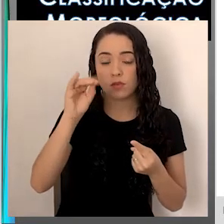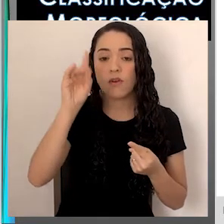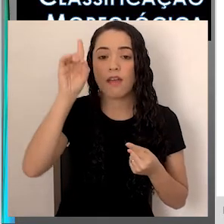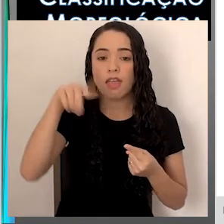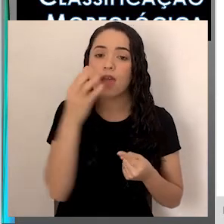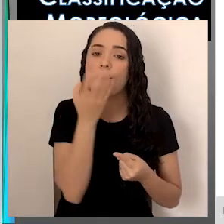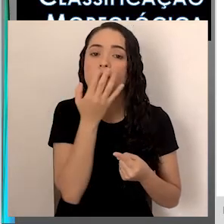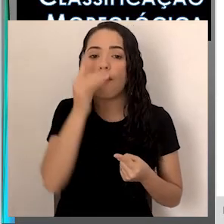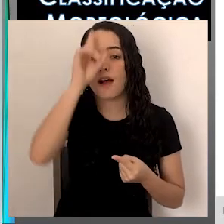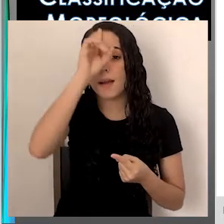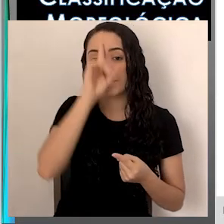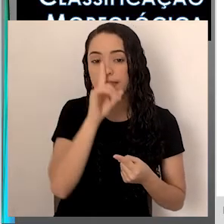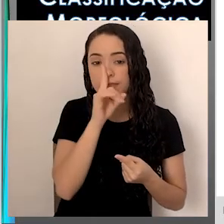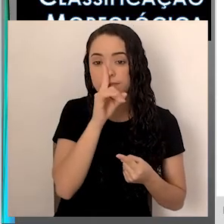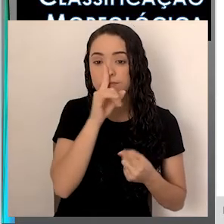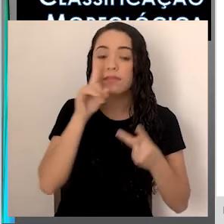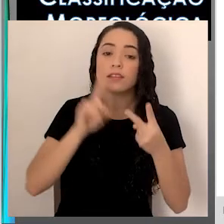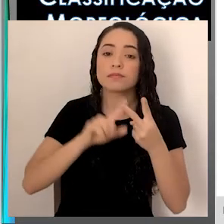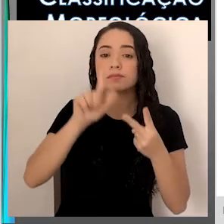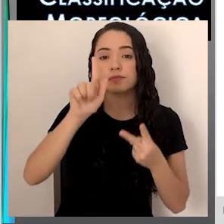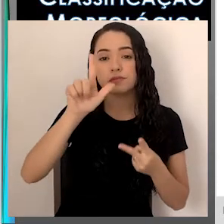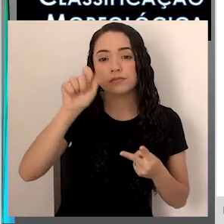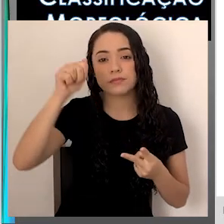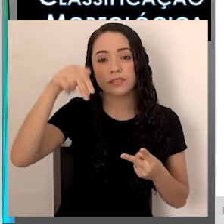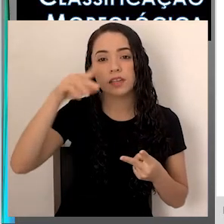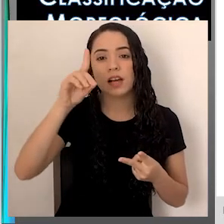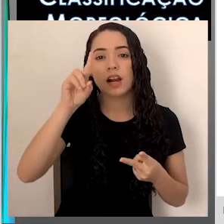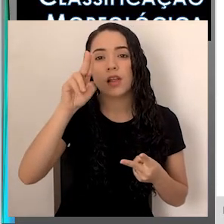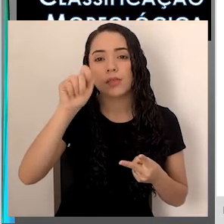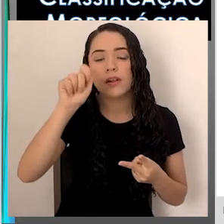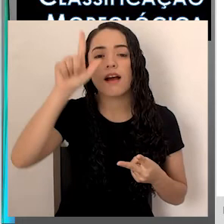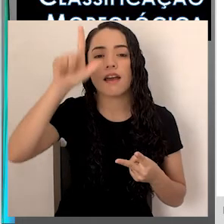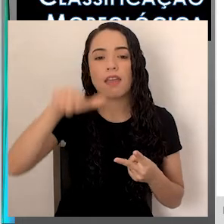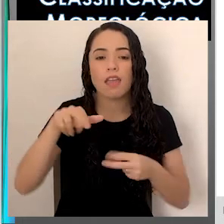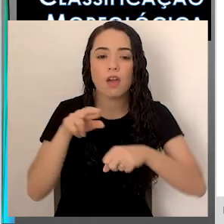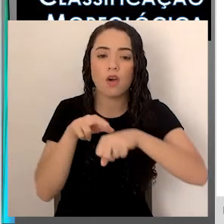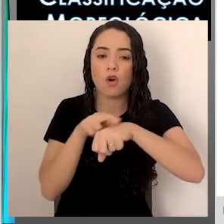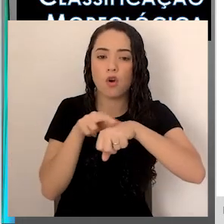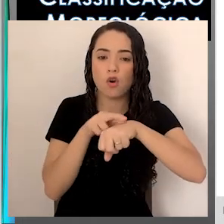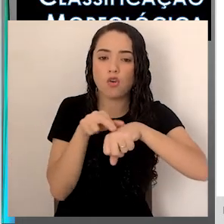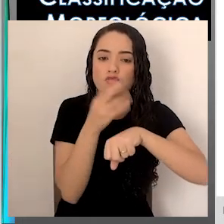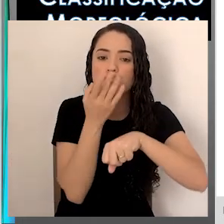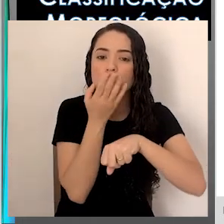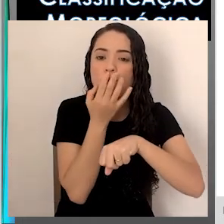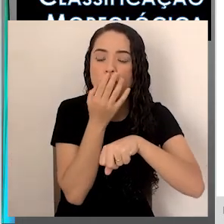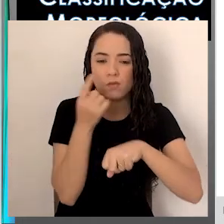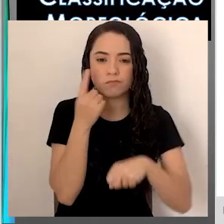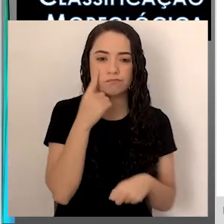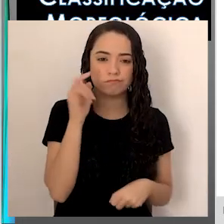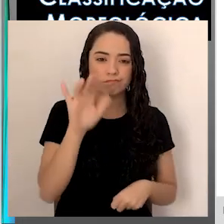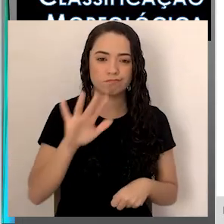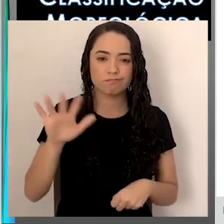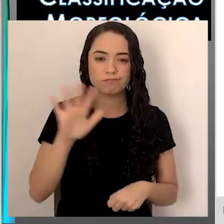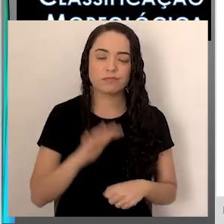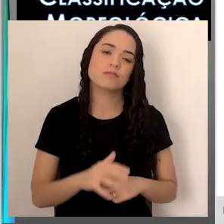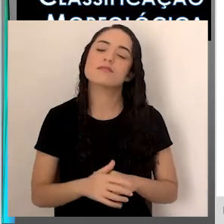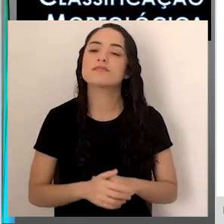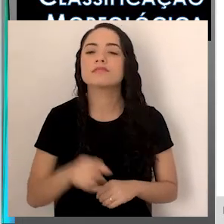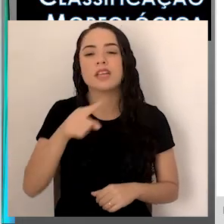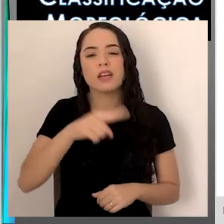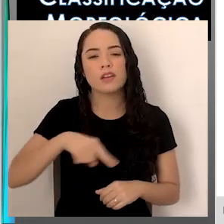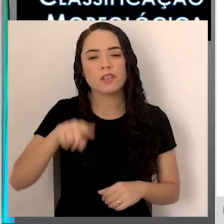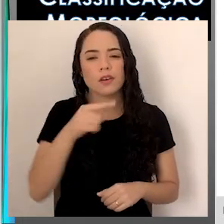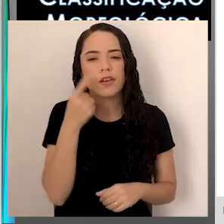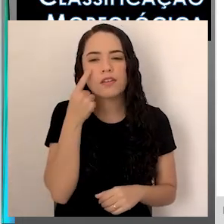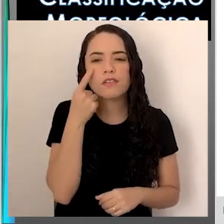está representada em amarelo. A porção de produção da glândula, ou seja, a sua porção glandular, está